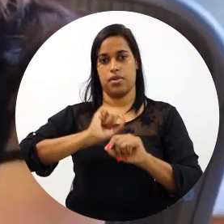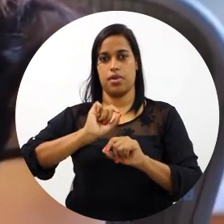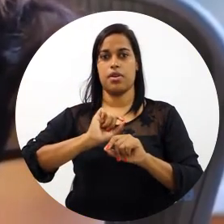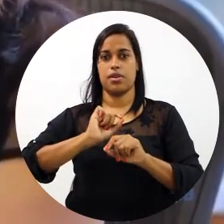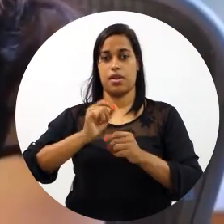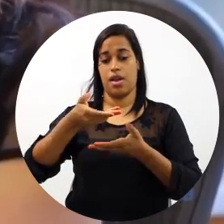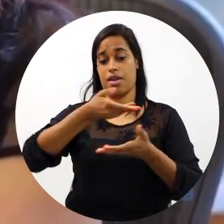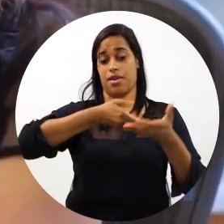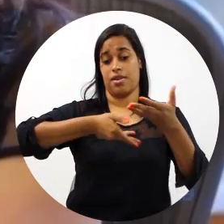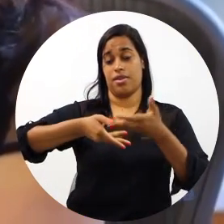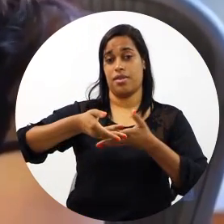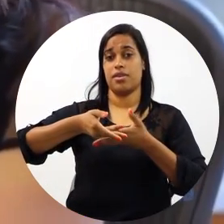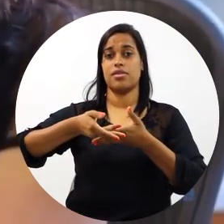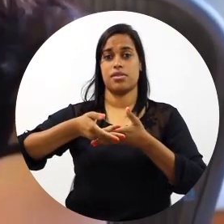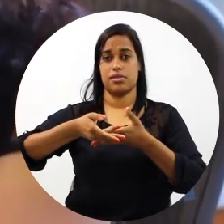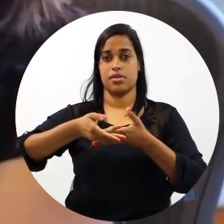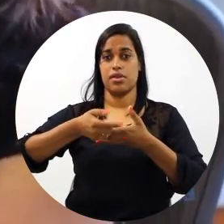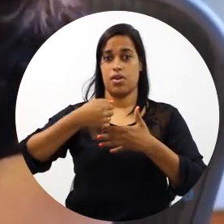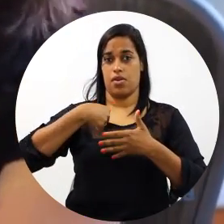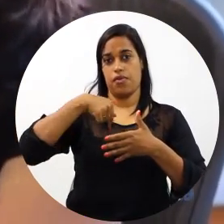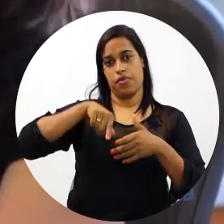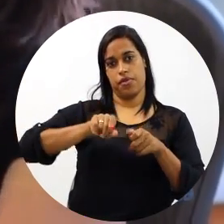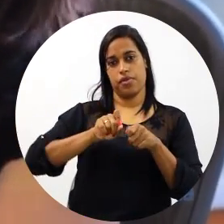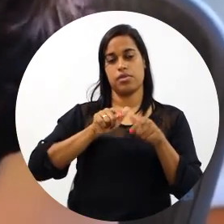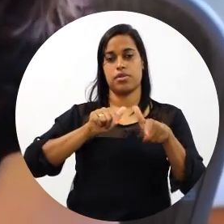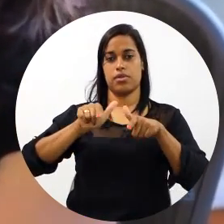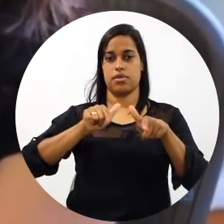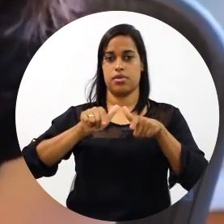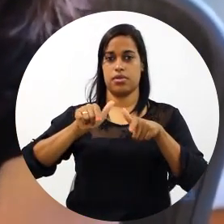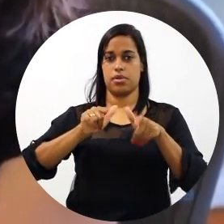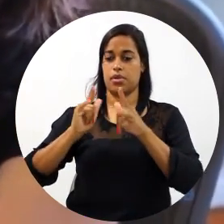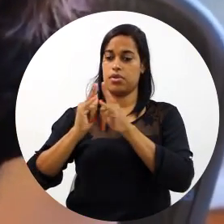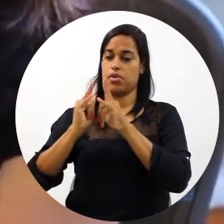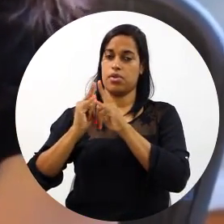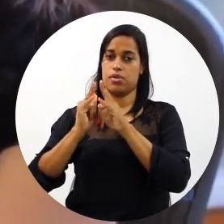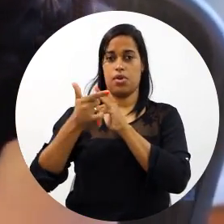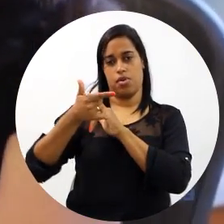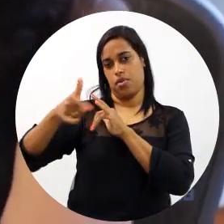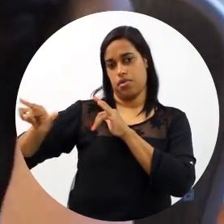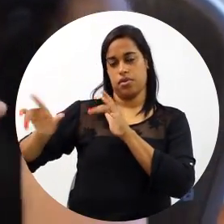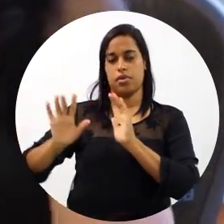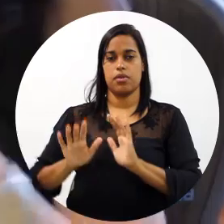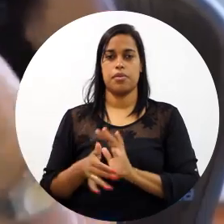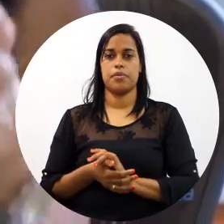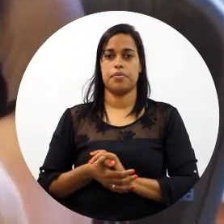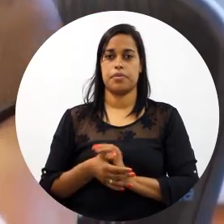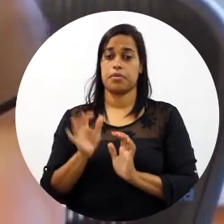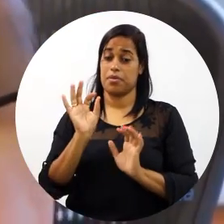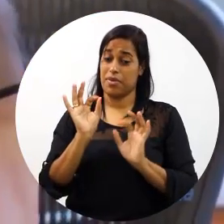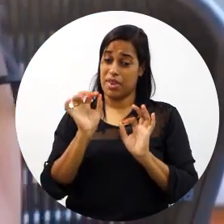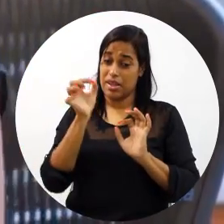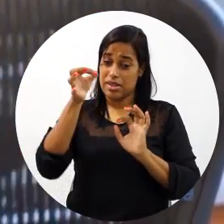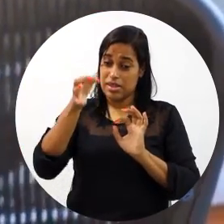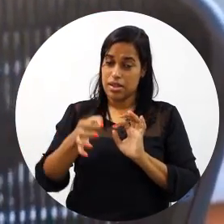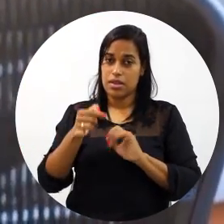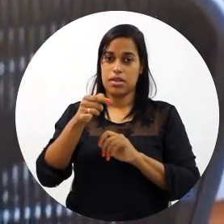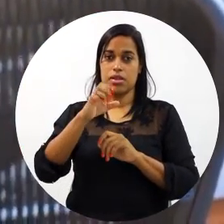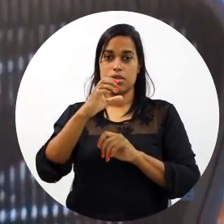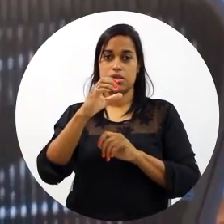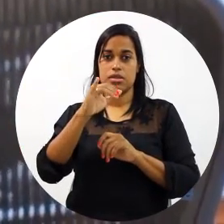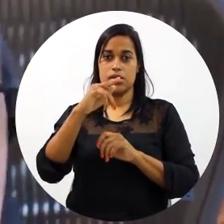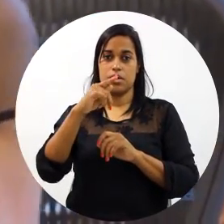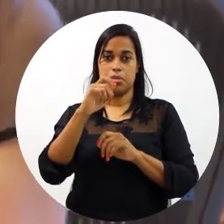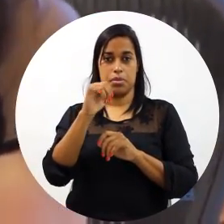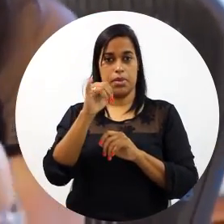a relação estabelecida. Eu fui fazer um trabalho numa outra organização, que era exatamente no CIPAT, numa